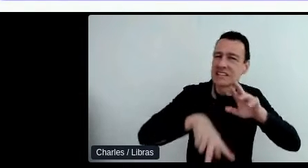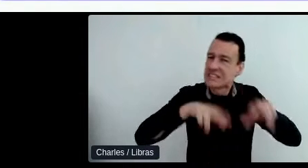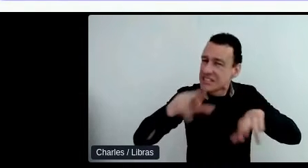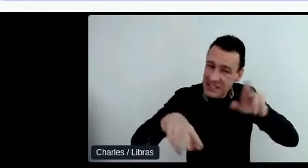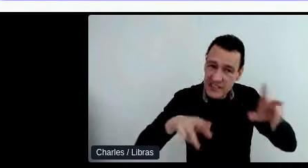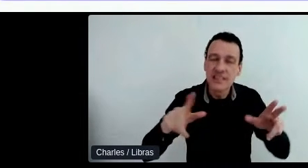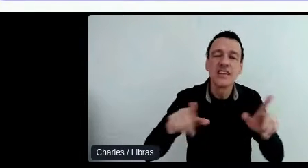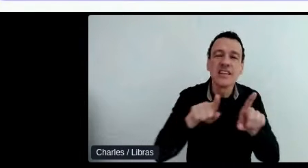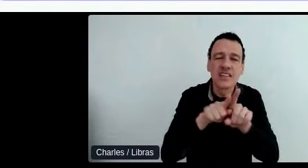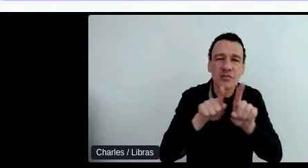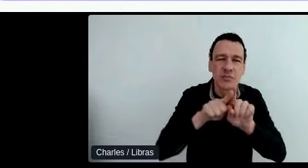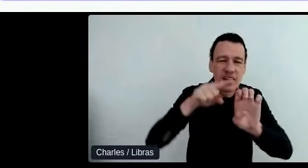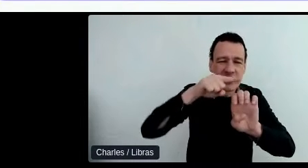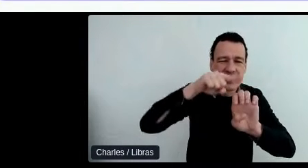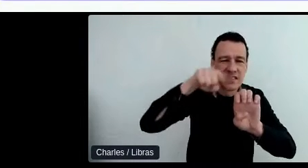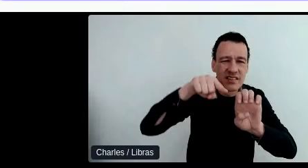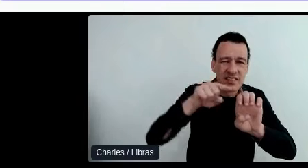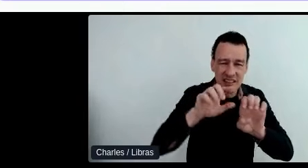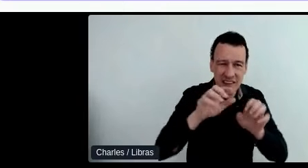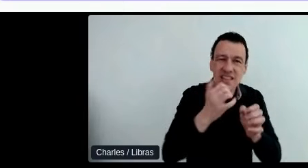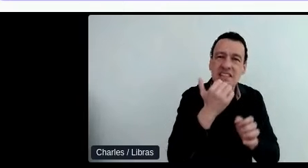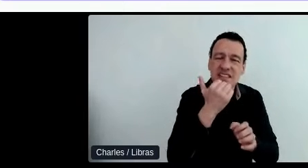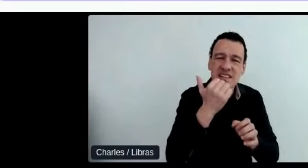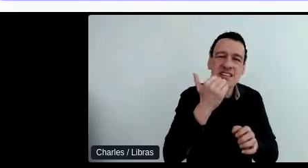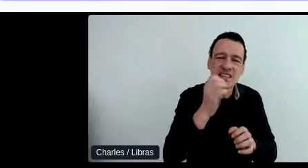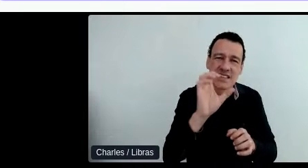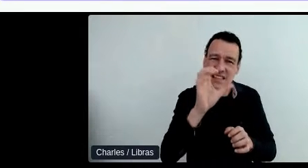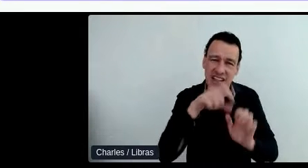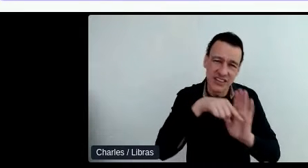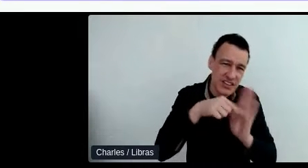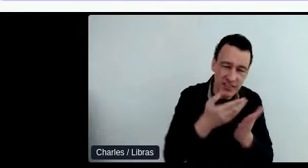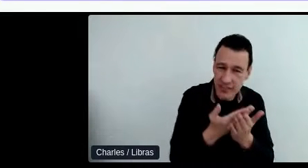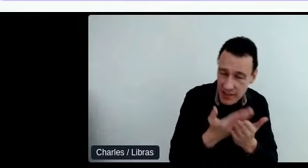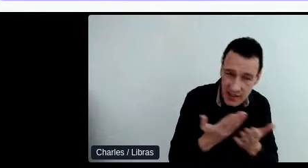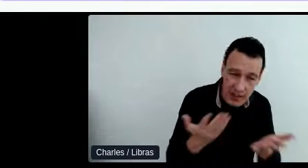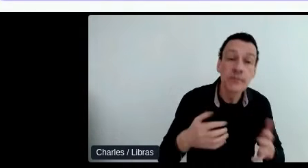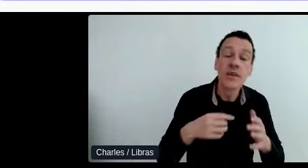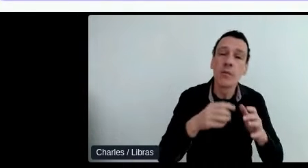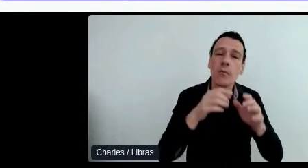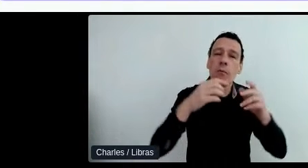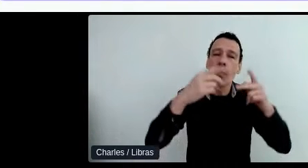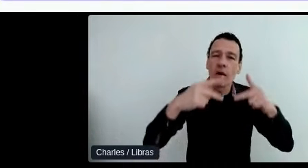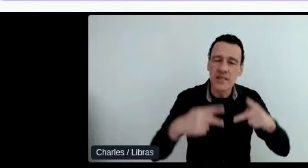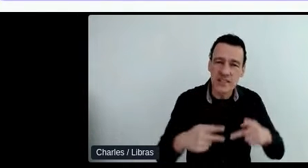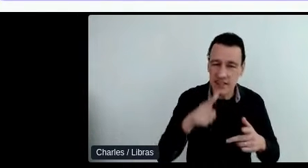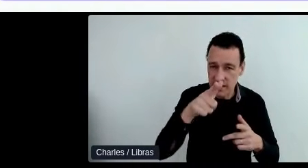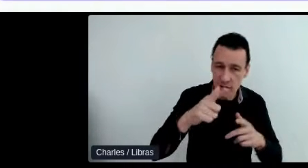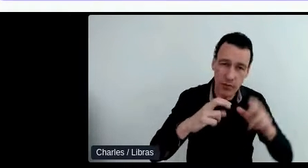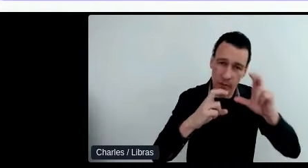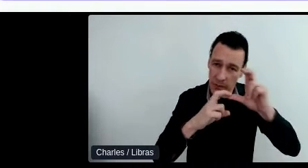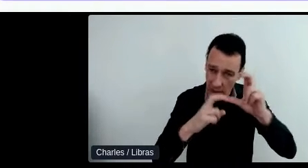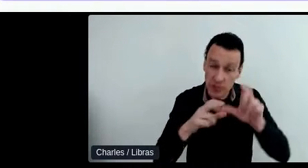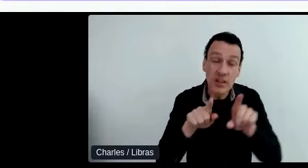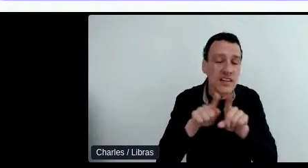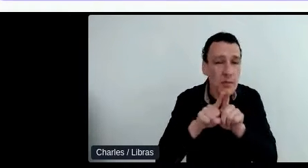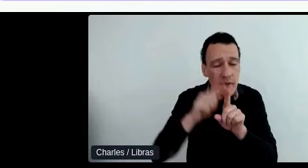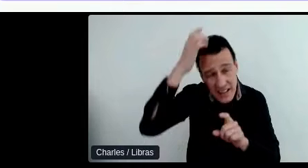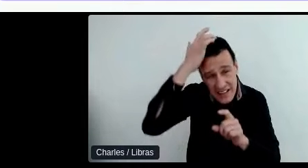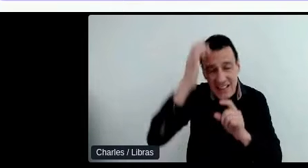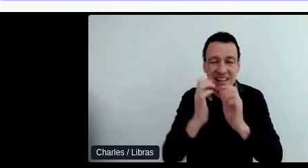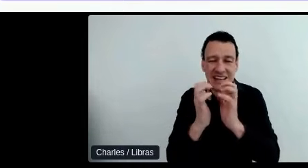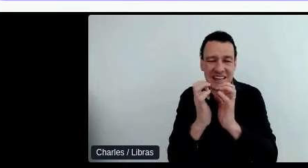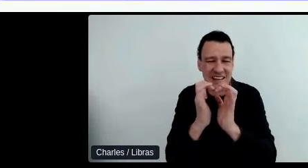científica, e muito deles envolvia programação Python e neurociência. Eu trabalhei